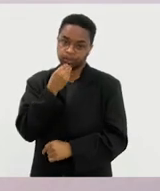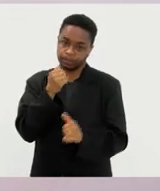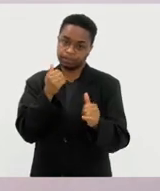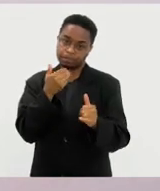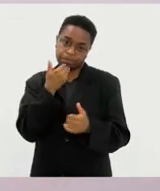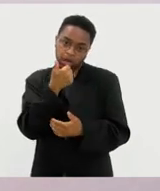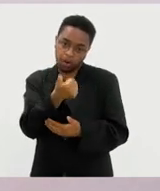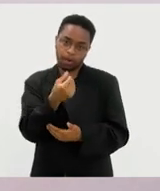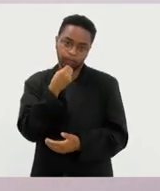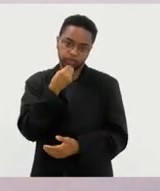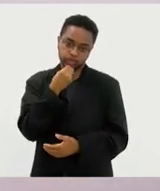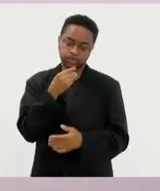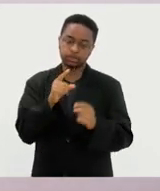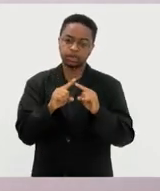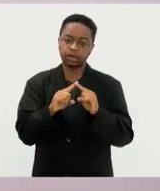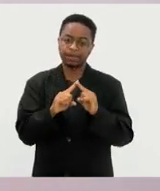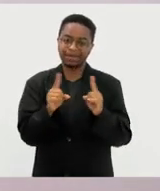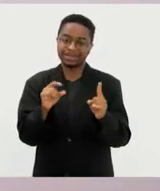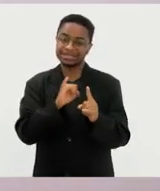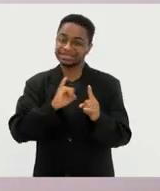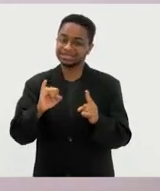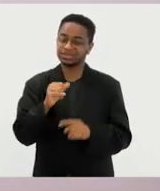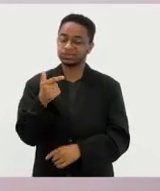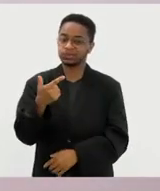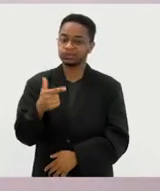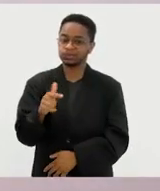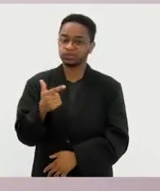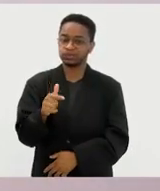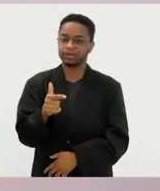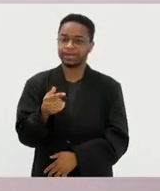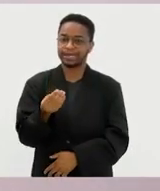muito melhor se não tivesse sido